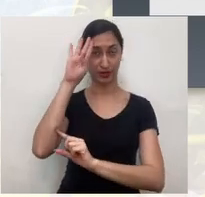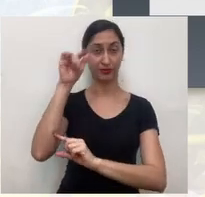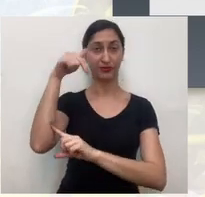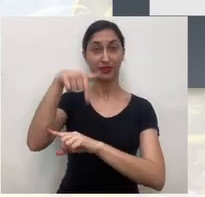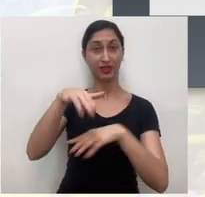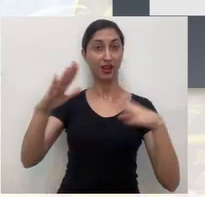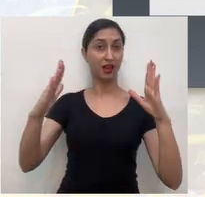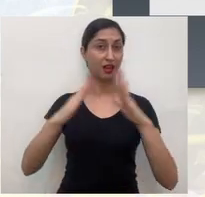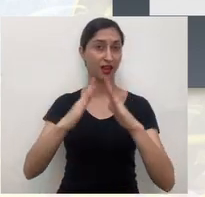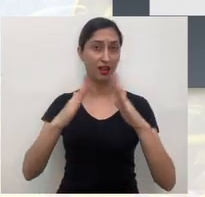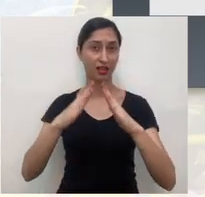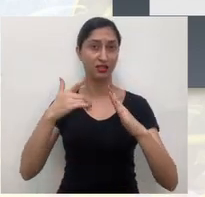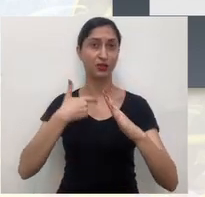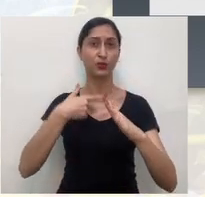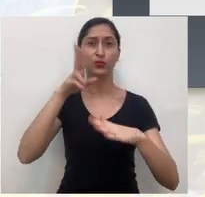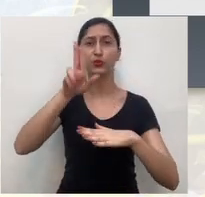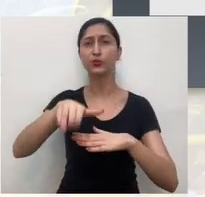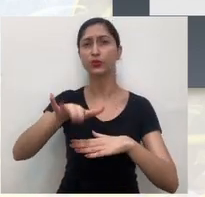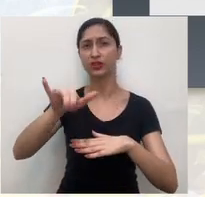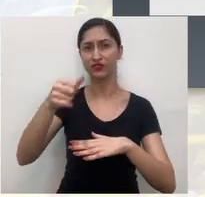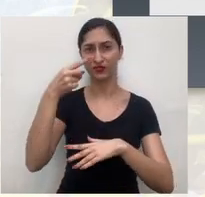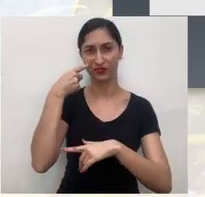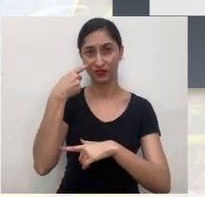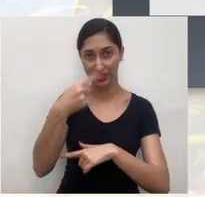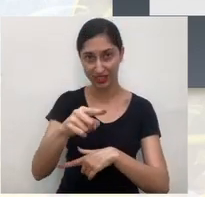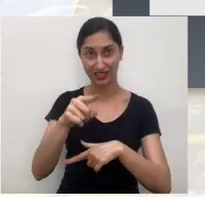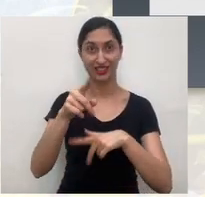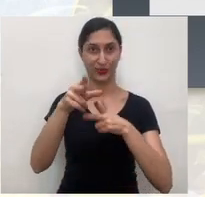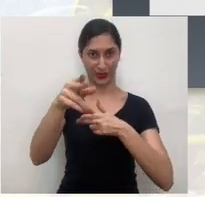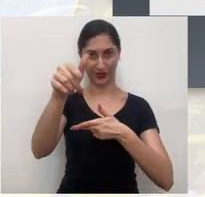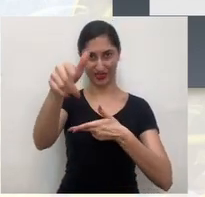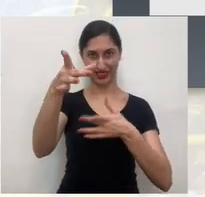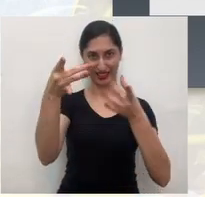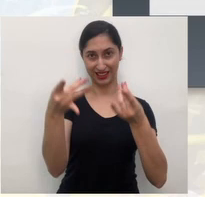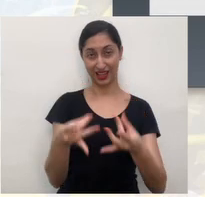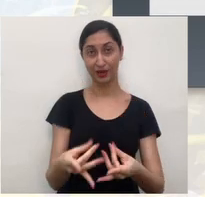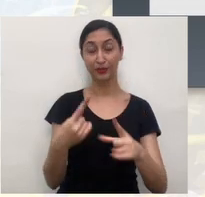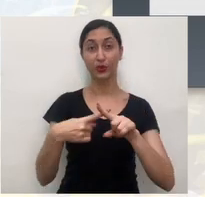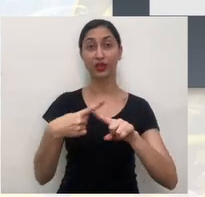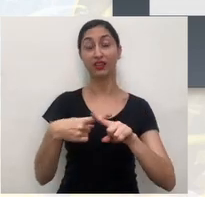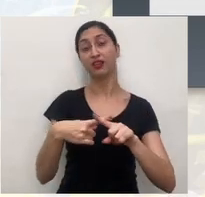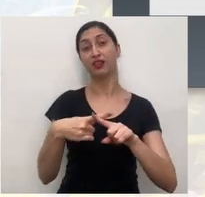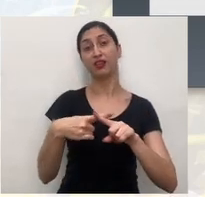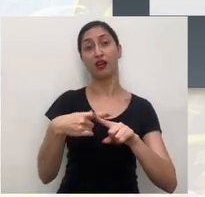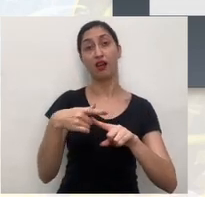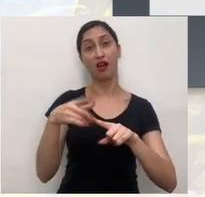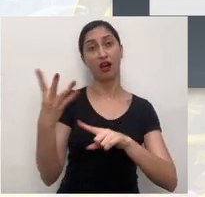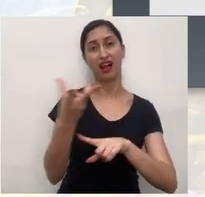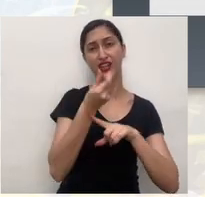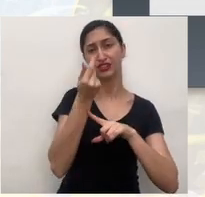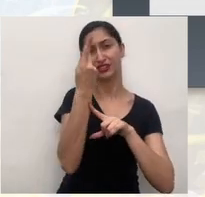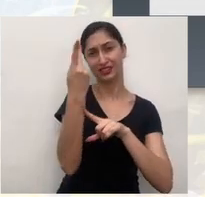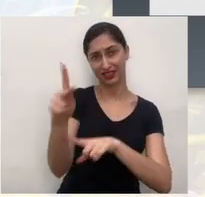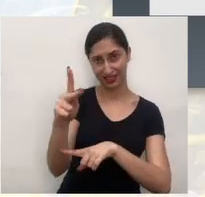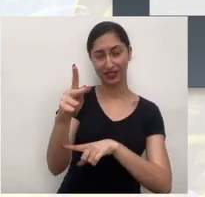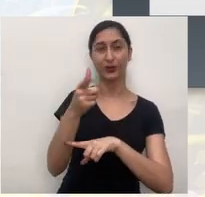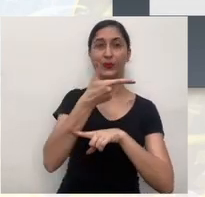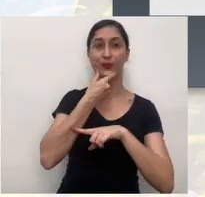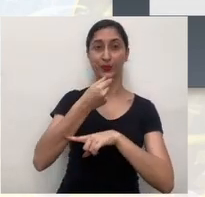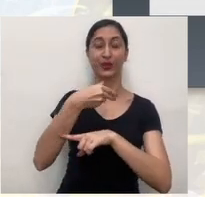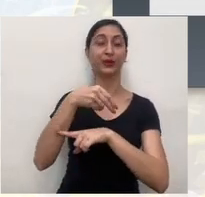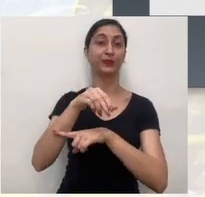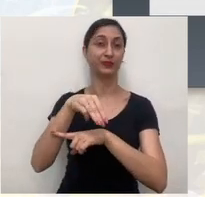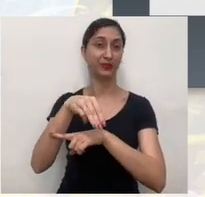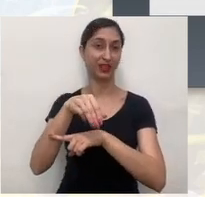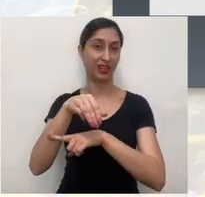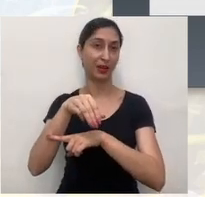tinha visto com maior detalhe, porque a obra do Roberto Burle Marx é uma obra extensíssima, estima-se que ele